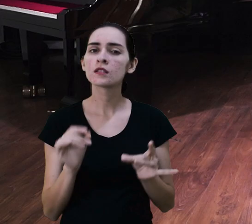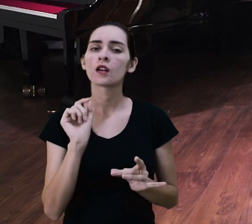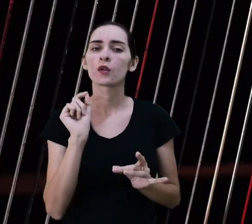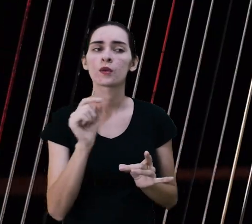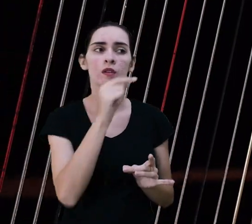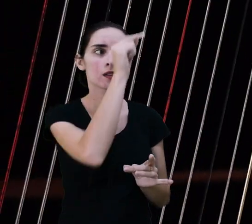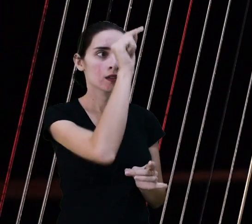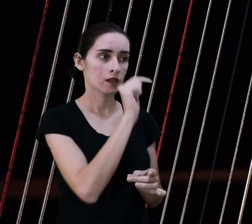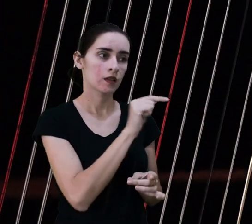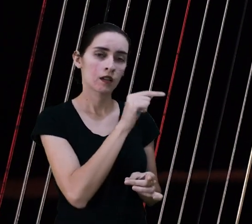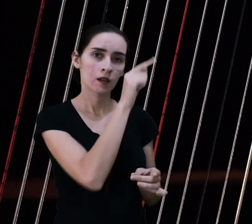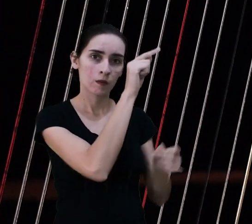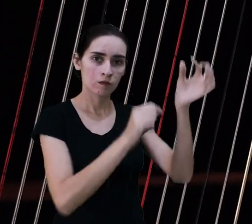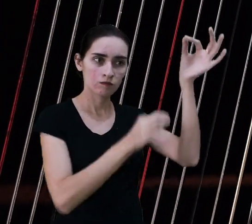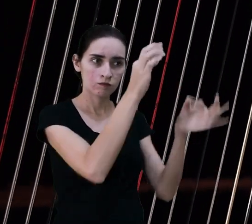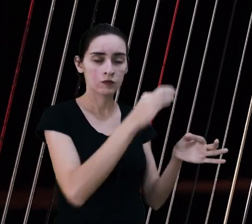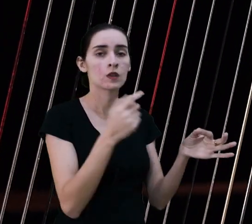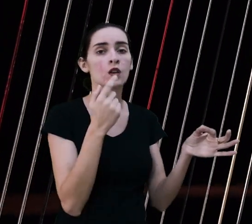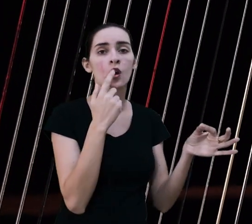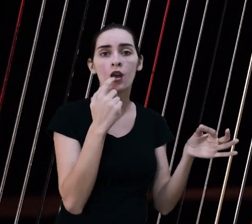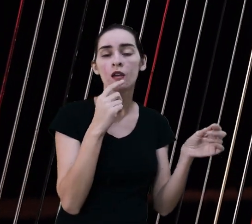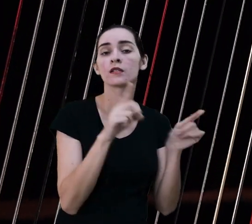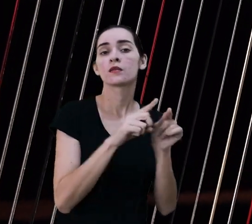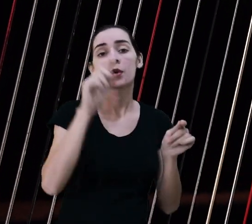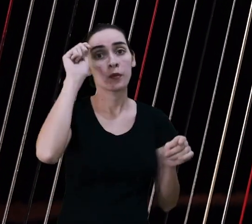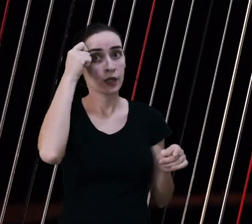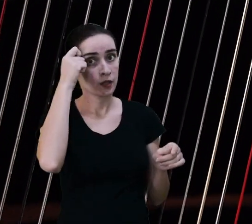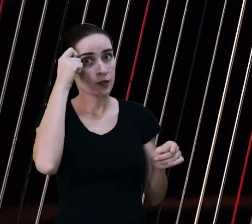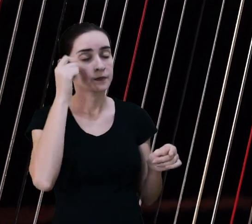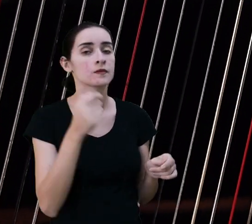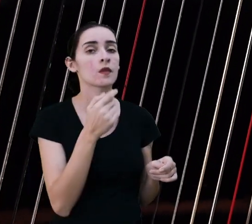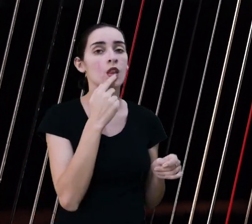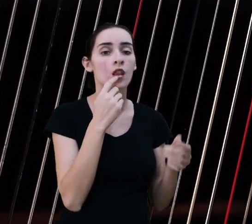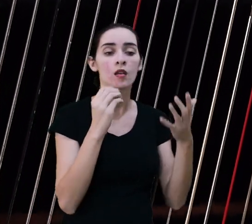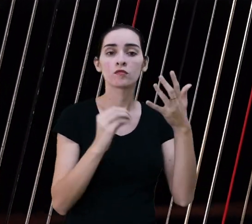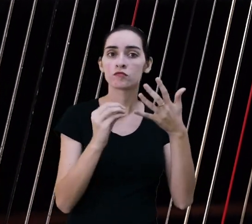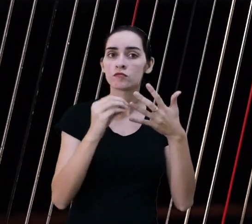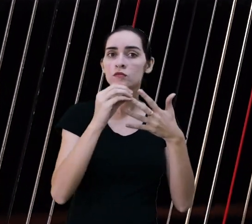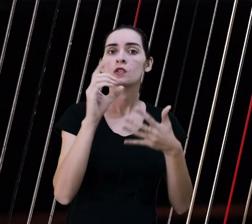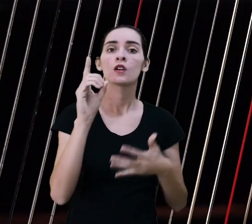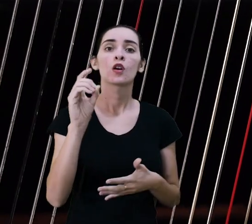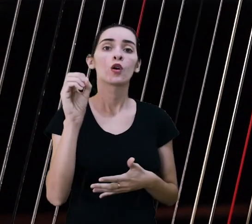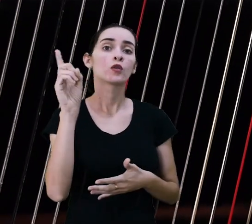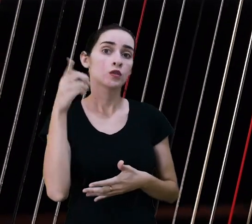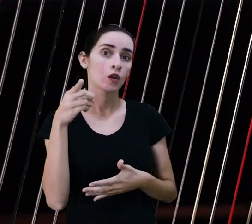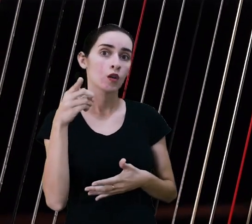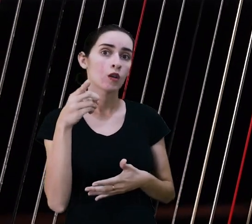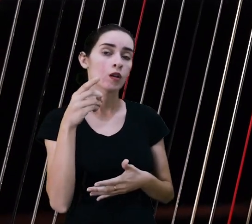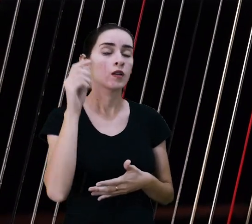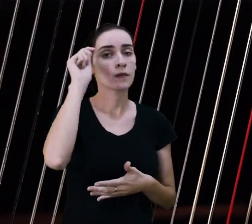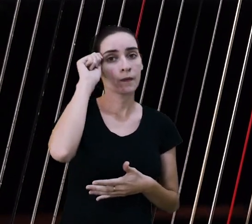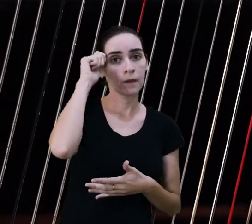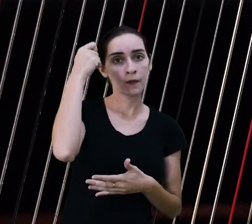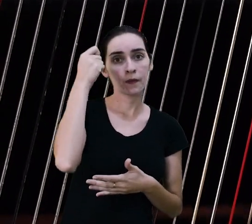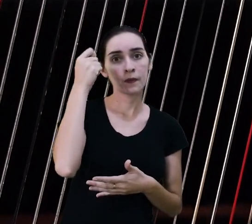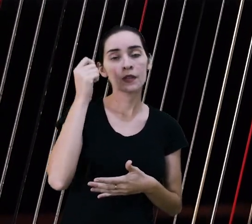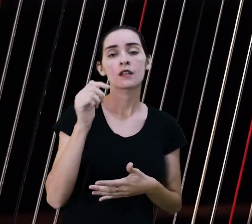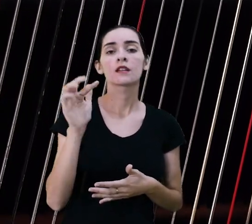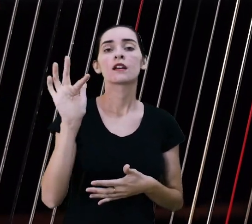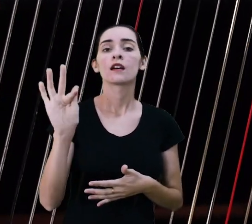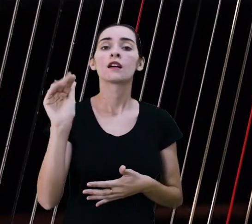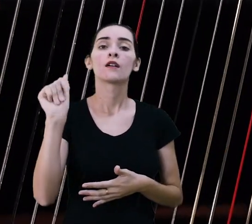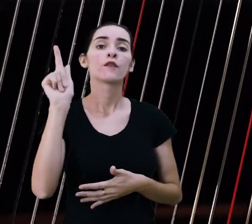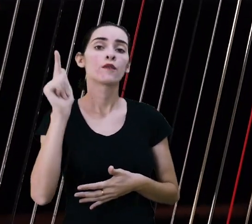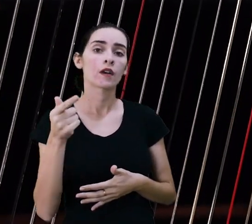cordas vermelhas e pretas. As vermelhas são as notas dós e as pretas são as notas